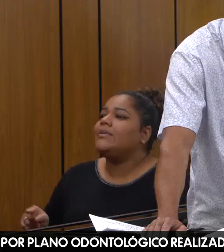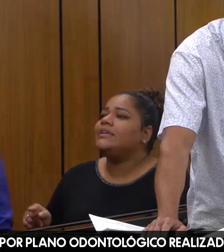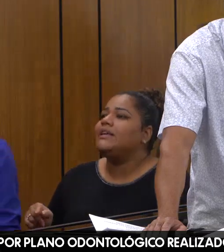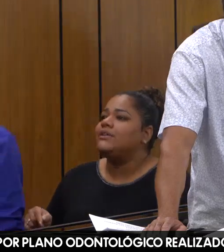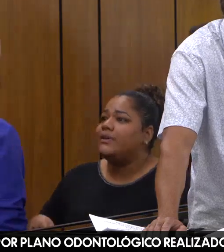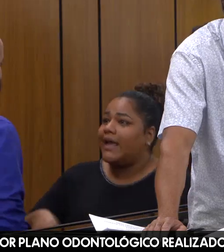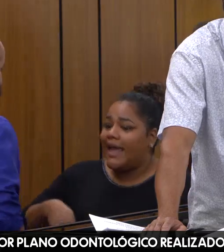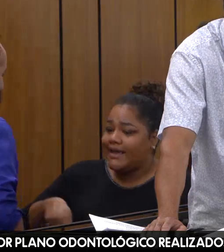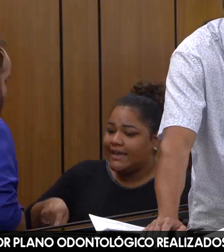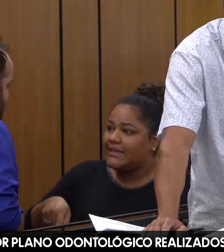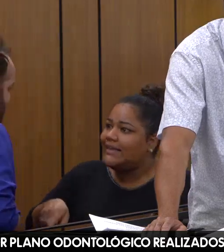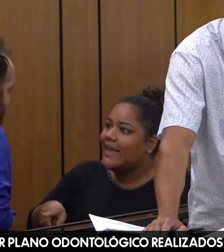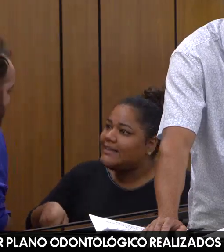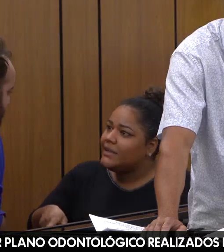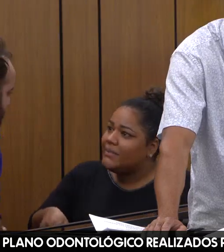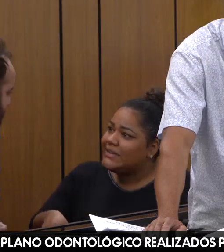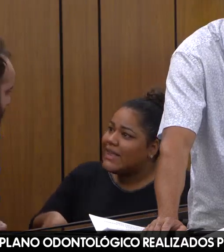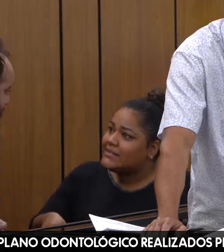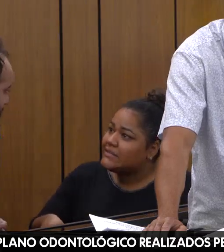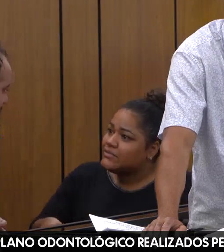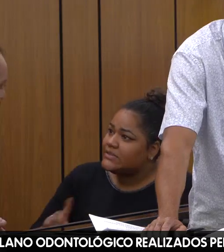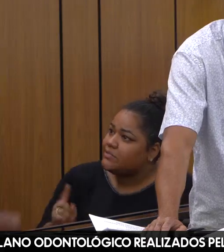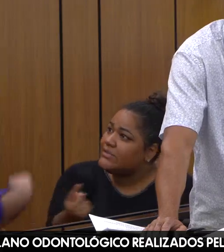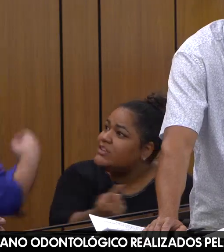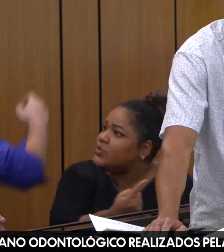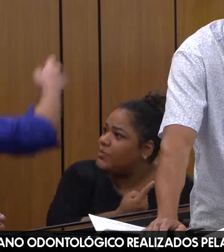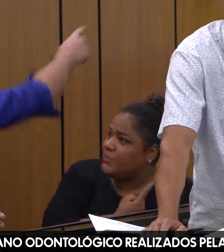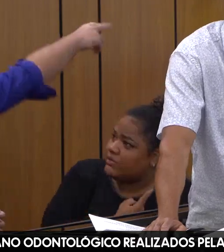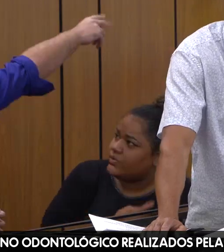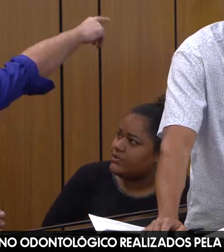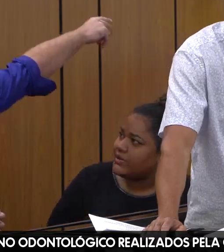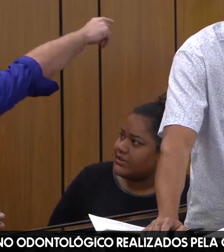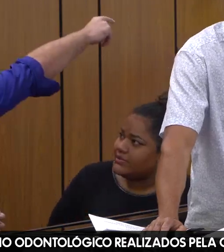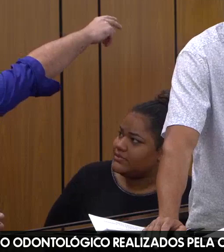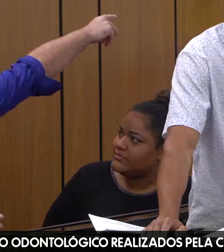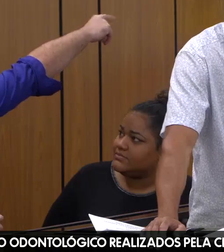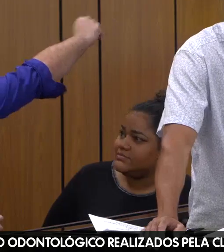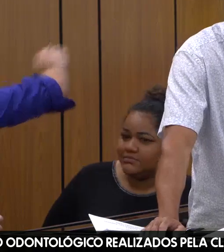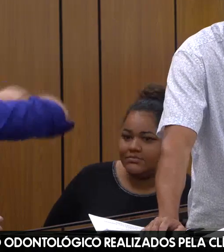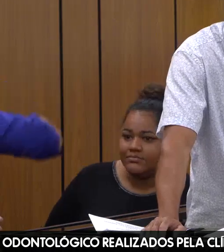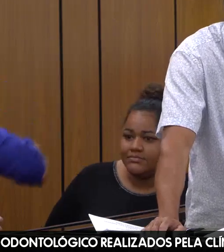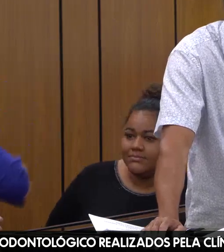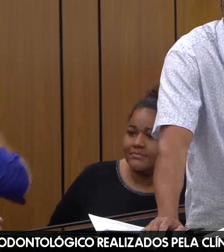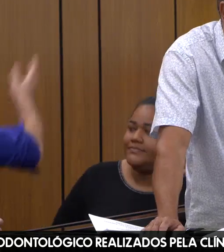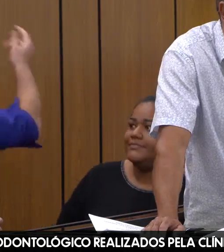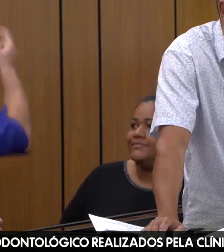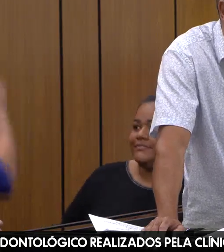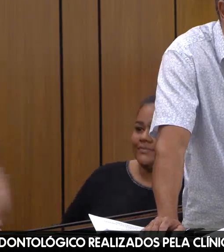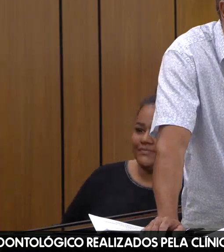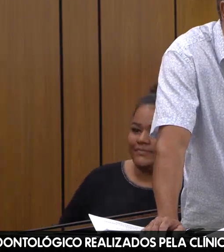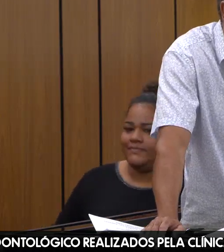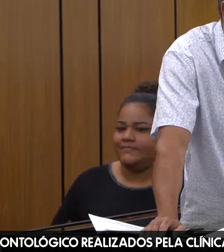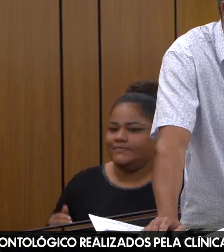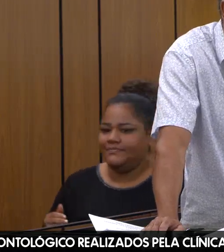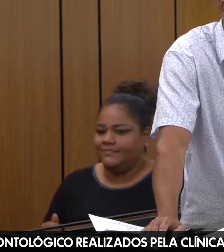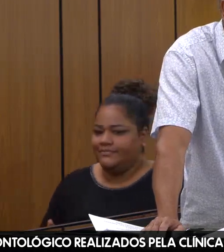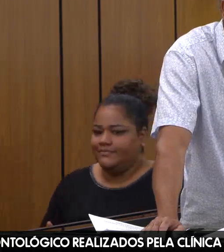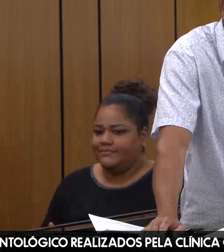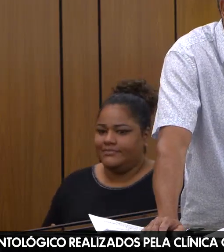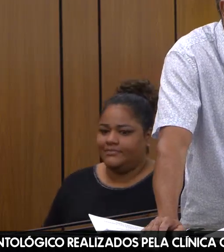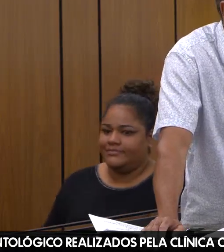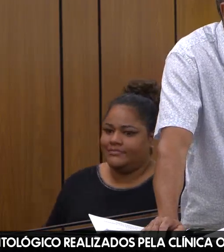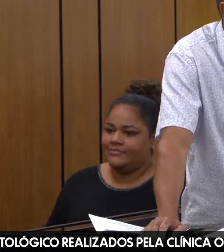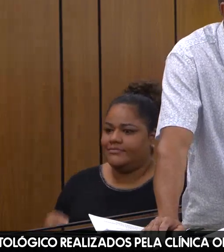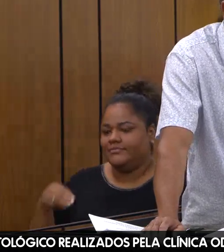que eu paguei 7.200 e ele Manteve o juiz na decisão depois eu vou passar para vocês o número do meu